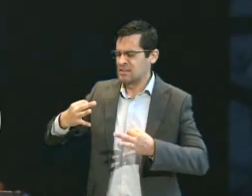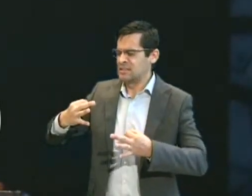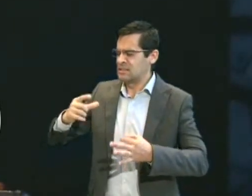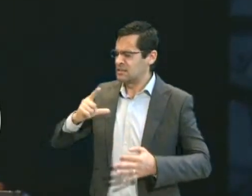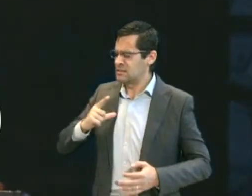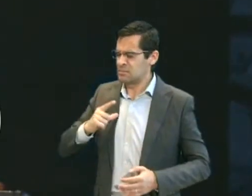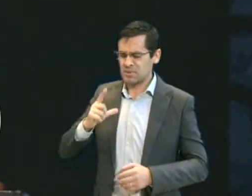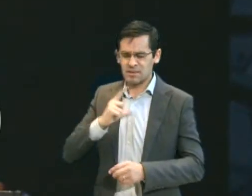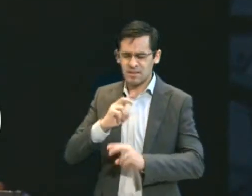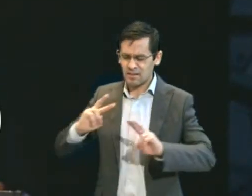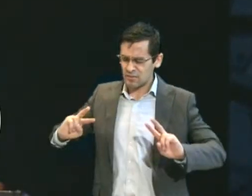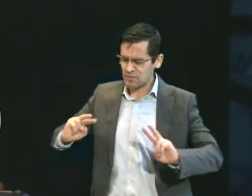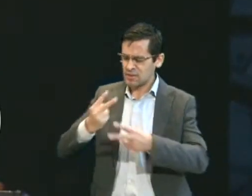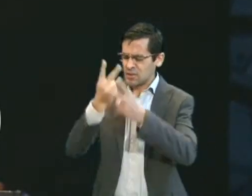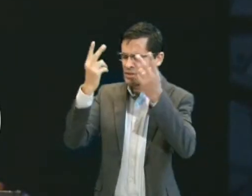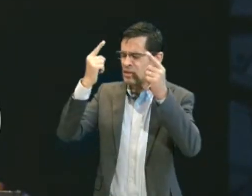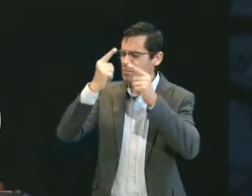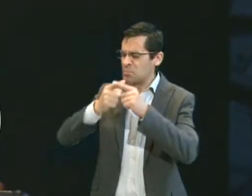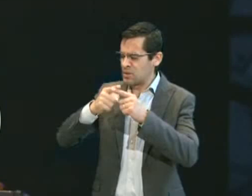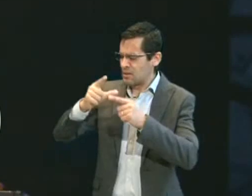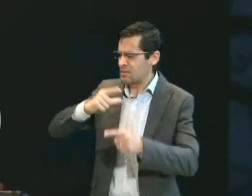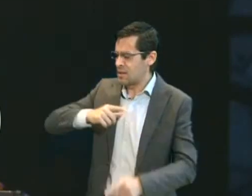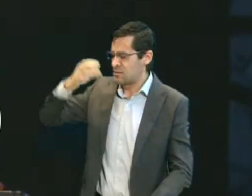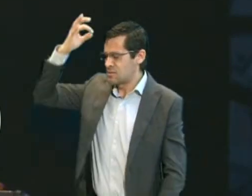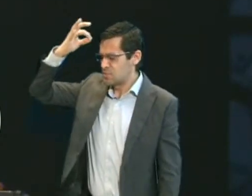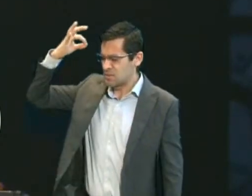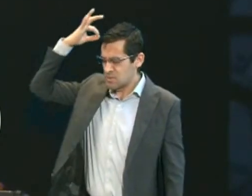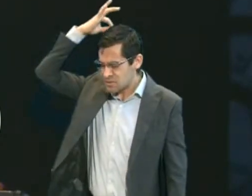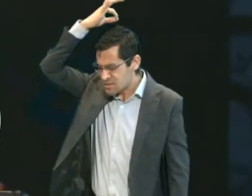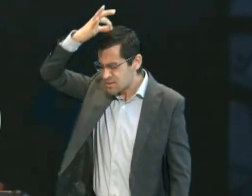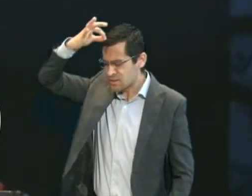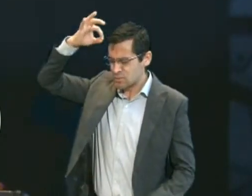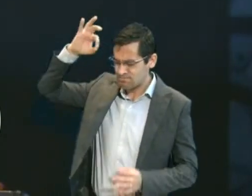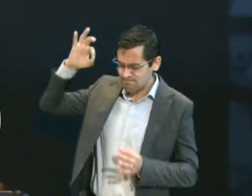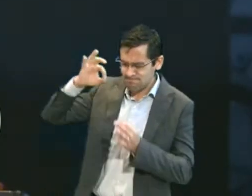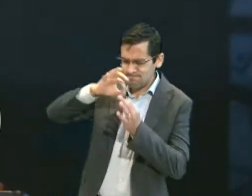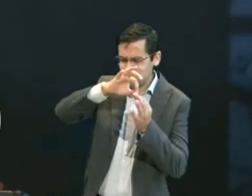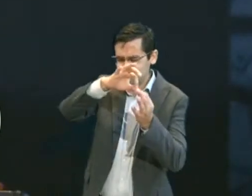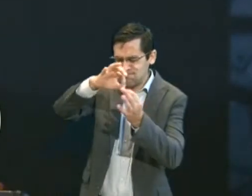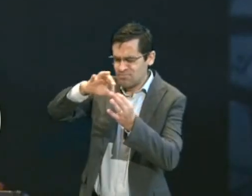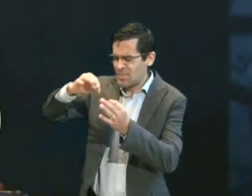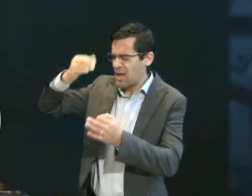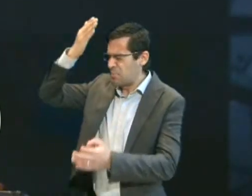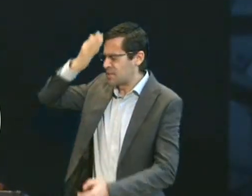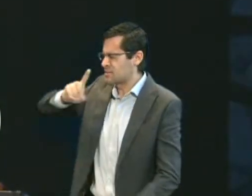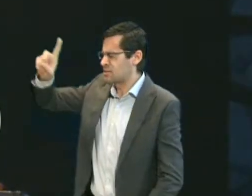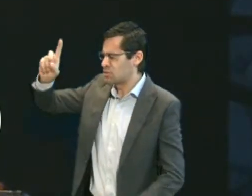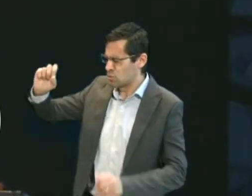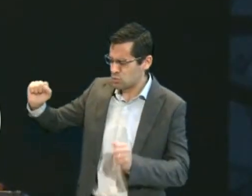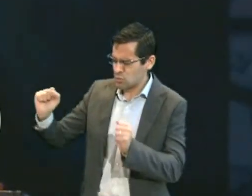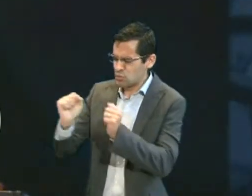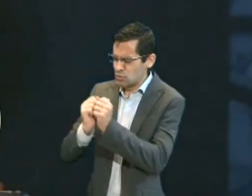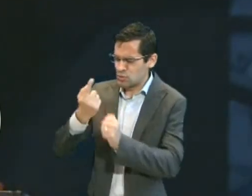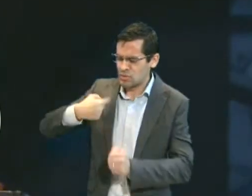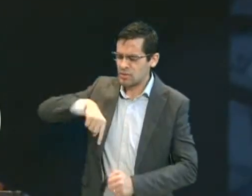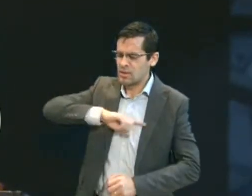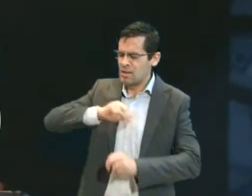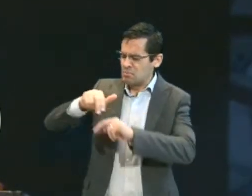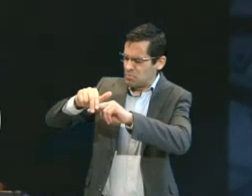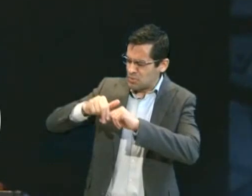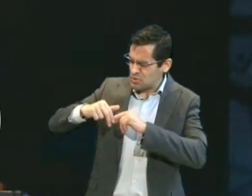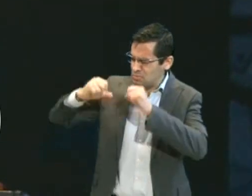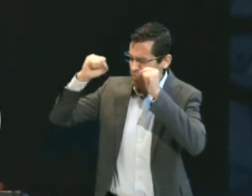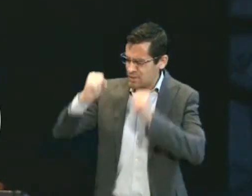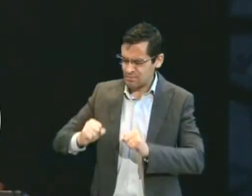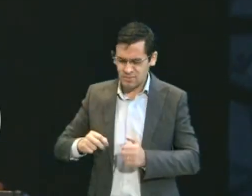bem-sucedidos. Temos o Espírito Santo de Deus, temos a presença do Senhor em nós. Por isso podemos enfrentar